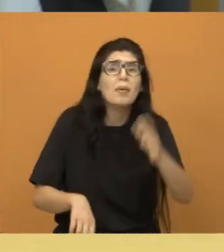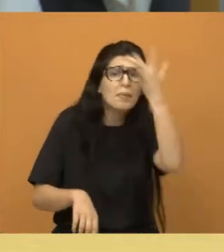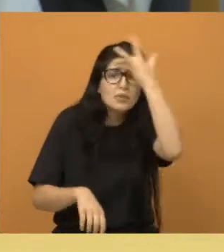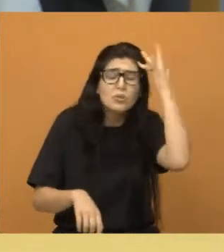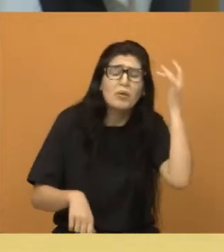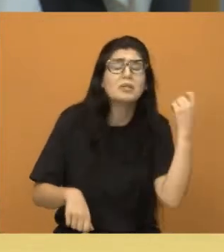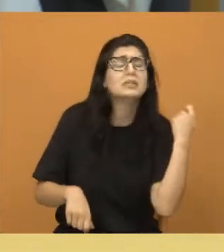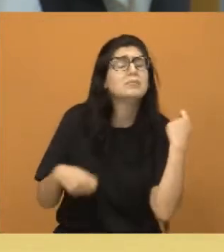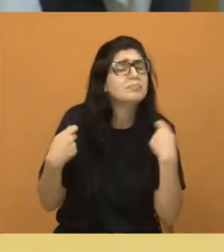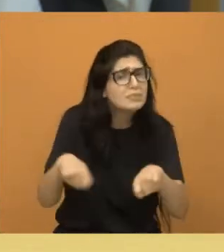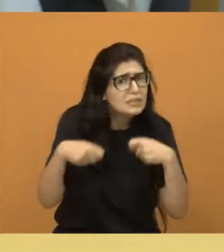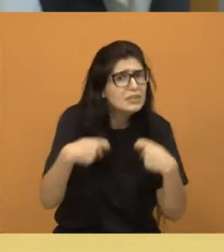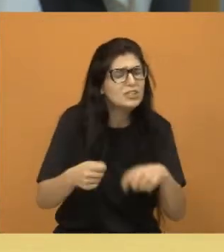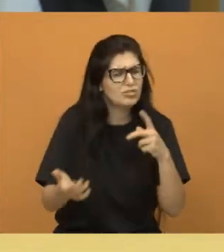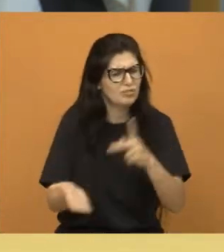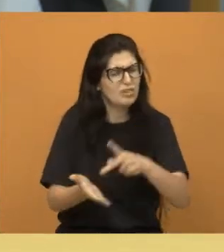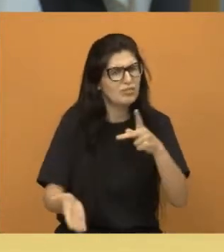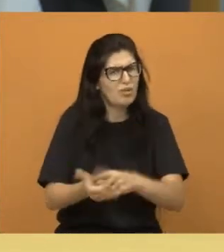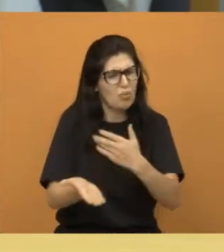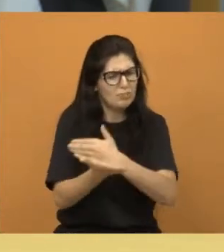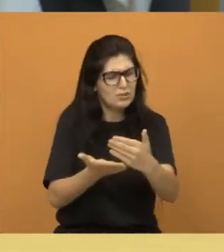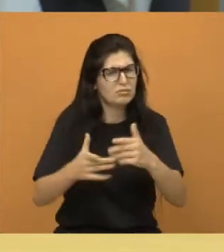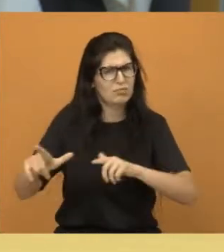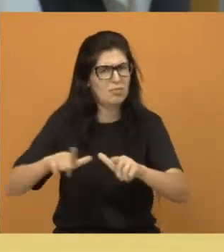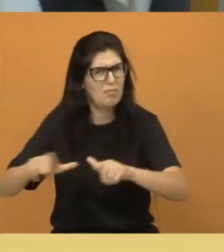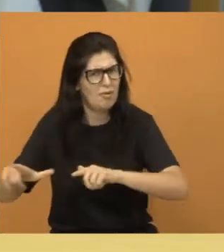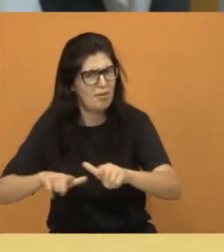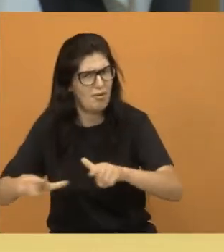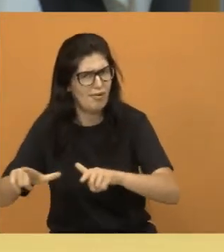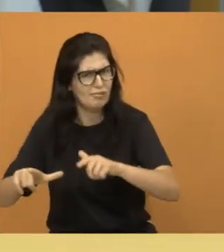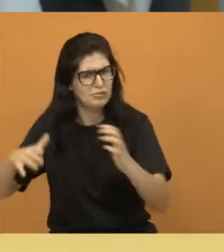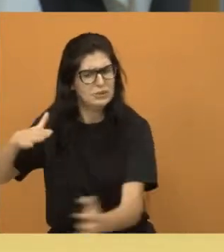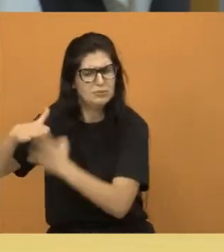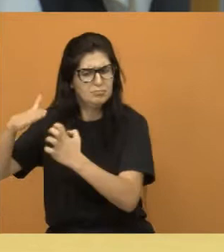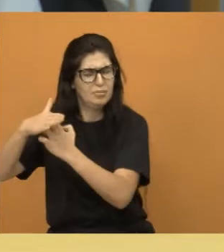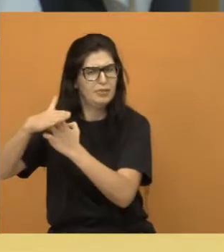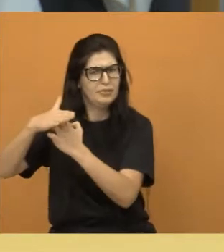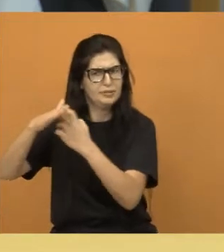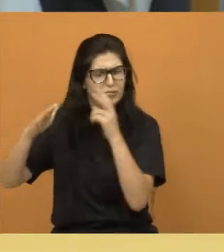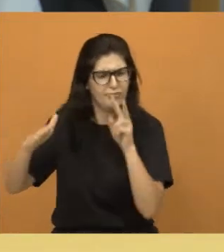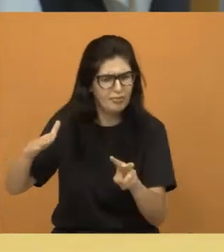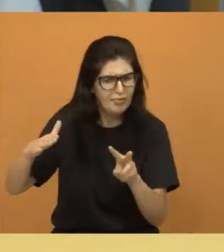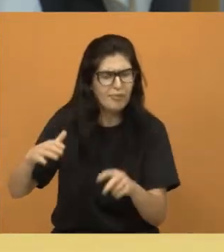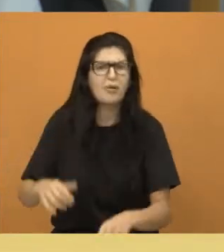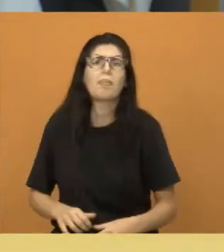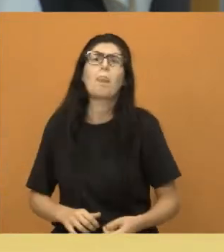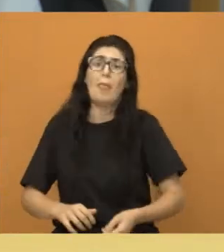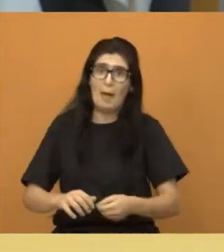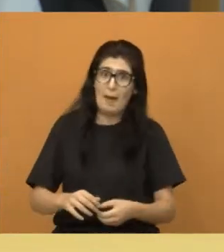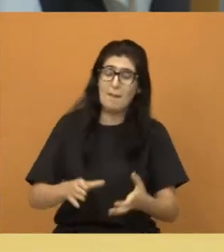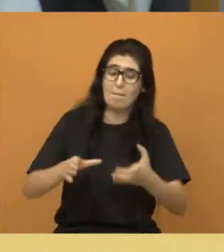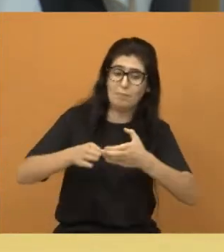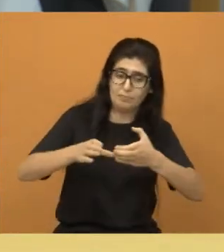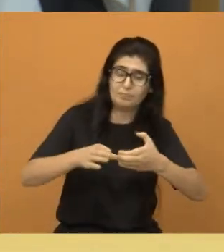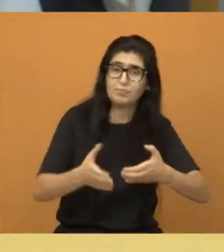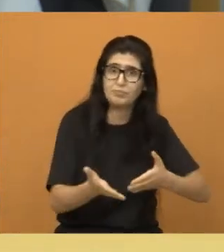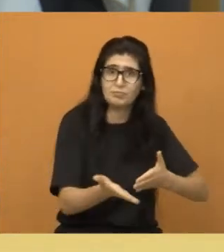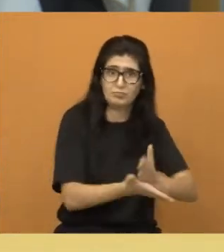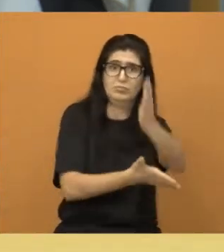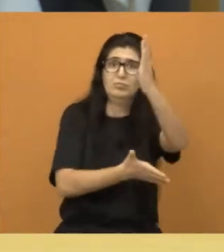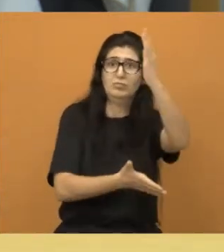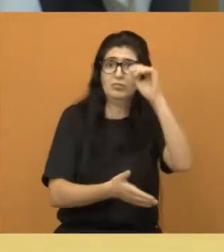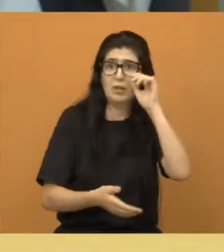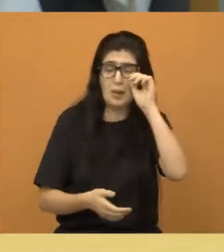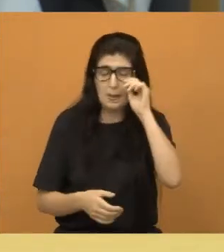SAI foi uma das instituições que mais valorizou os funcionários efetivos, colocando em cargo de comissão. E